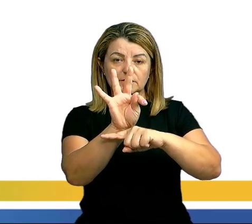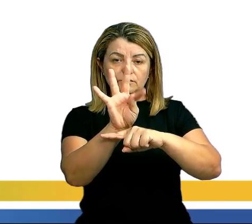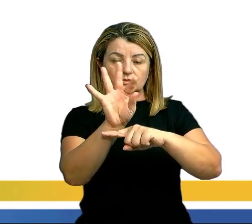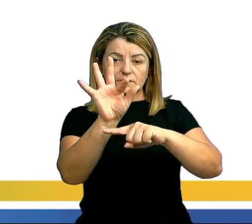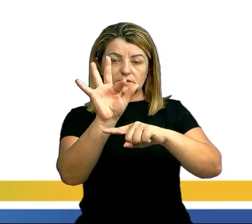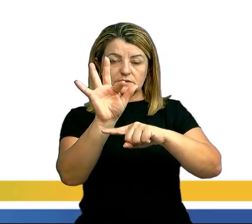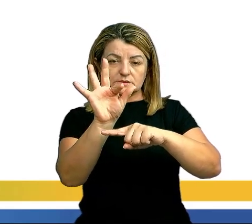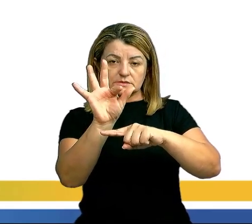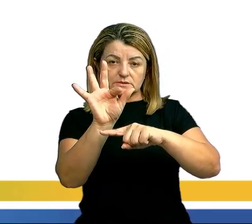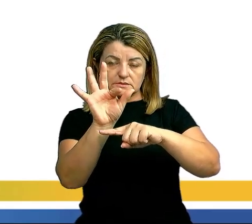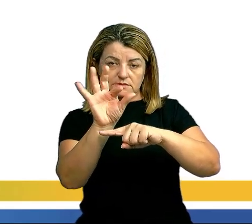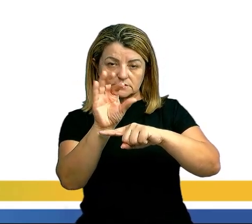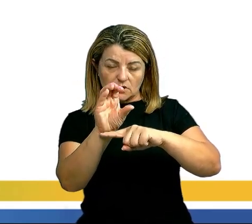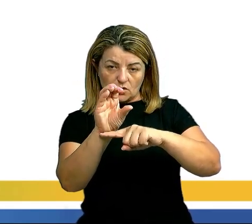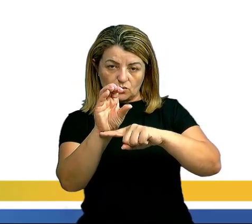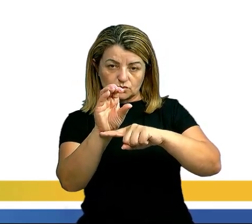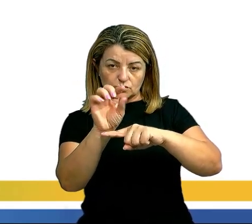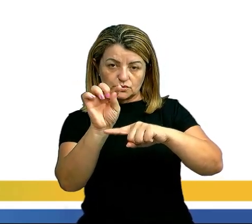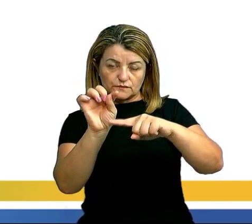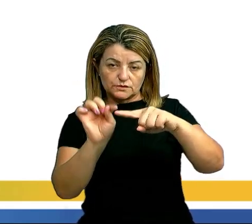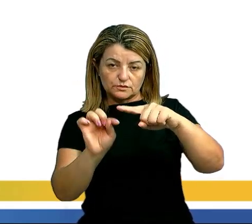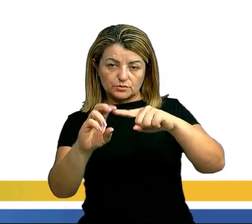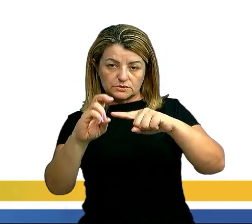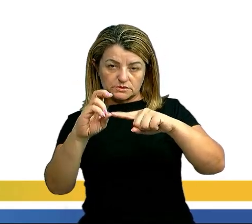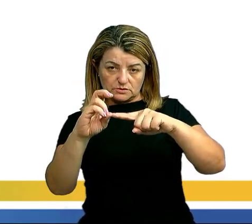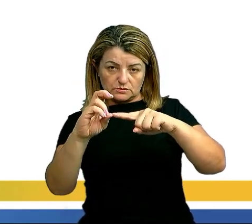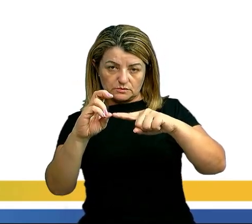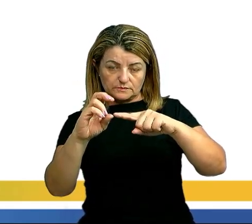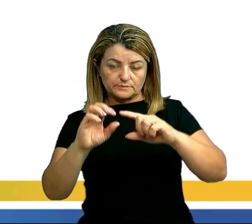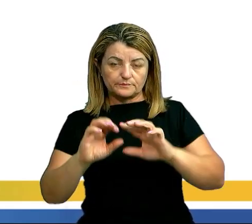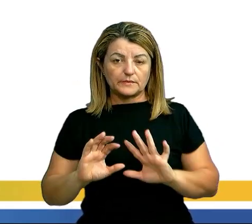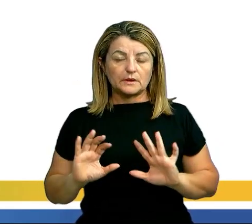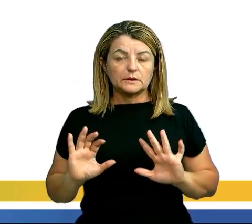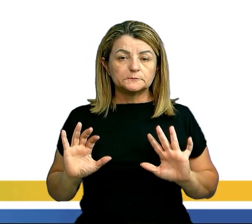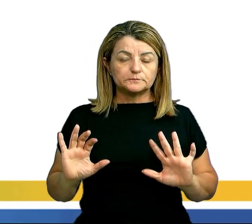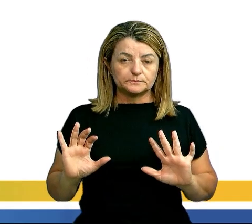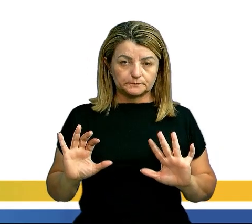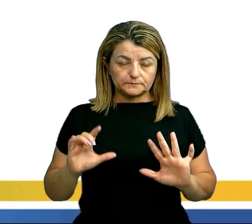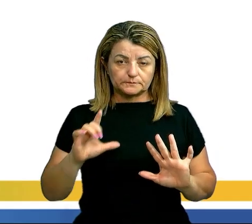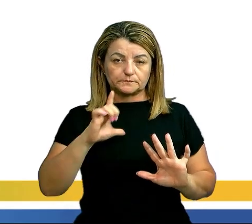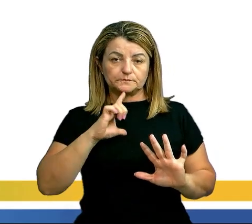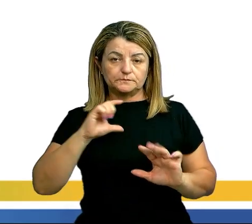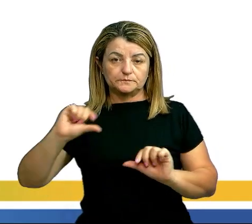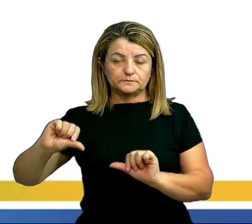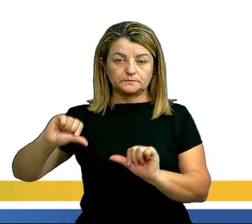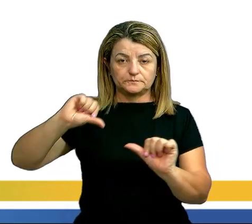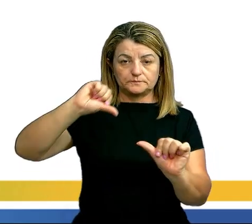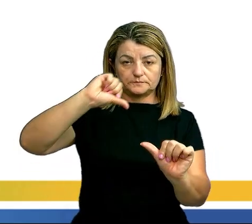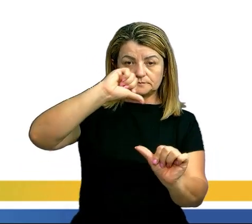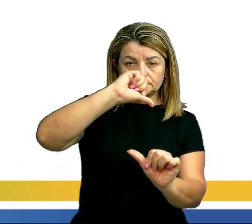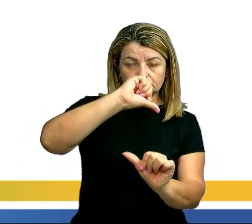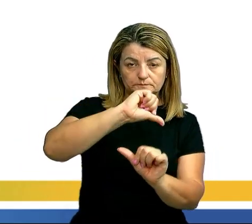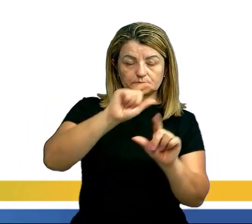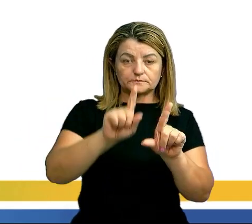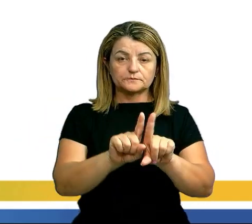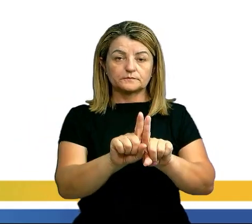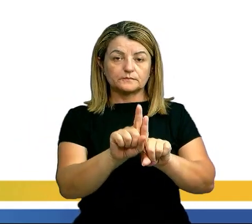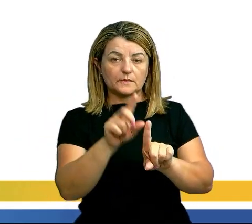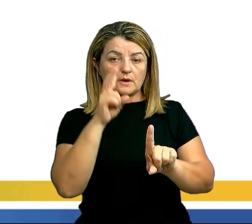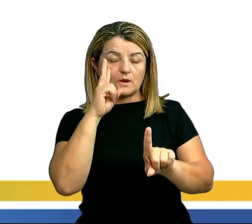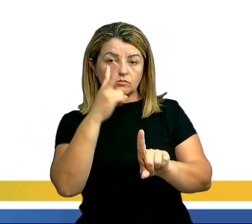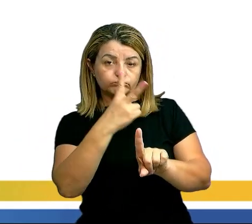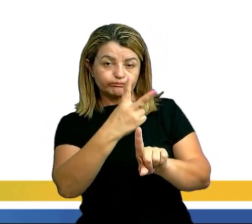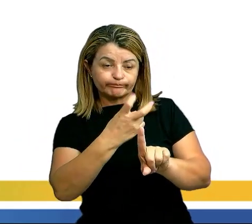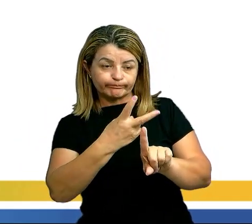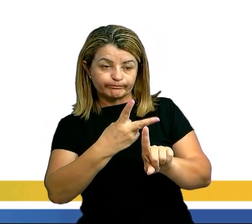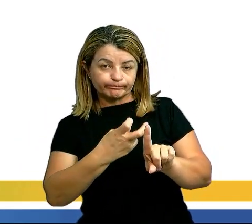menos 32 dividido por 9. Então, para que possamos fazer essa conversão de temperatura, temos que observar a